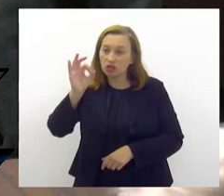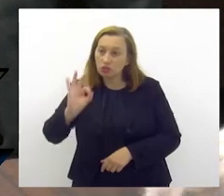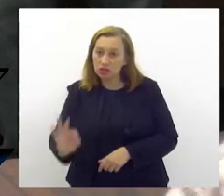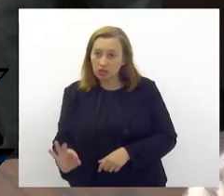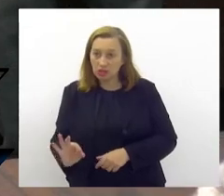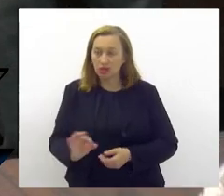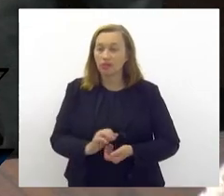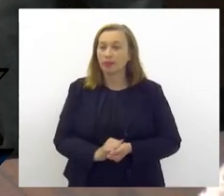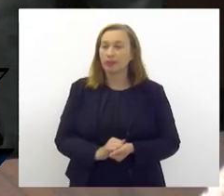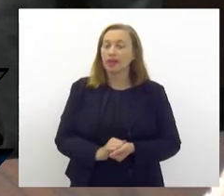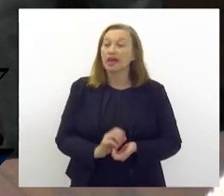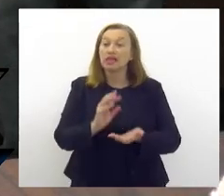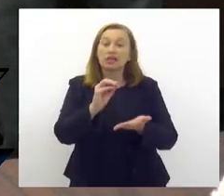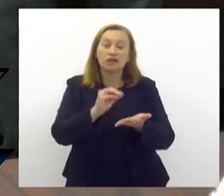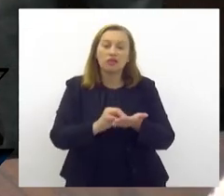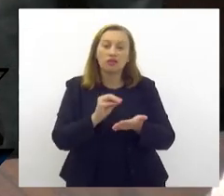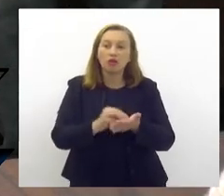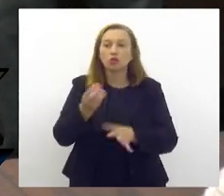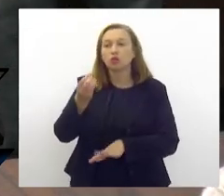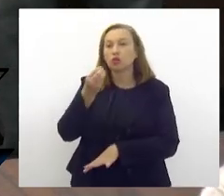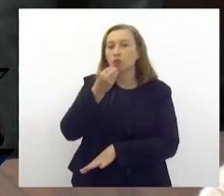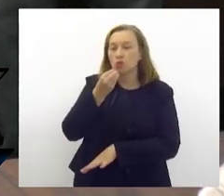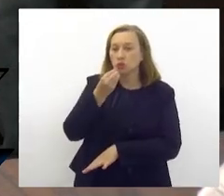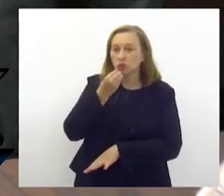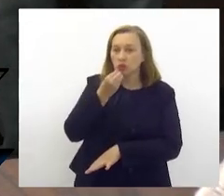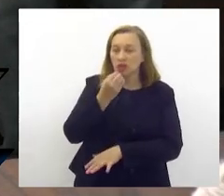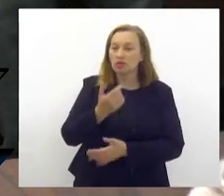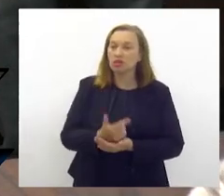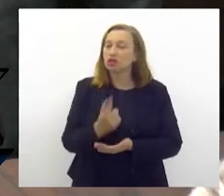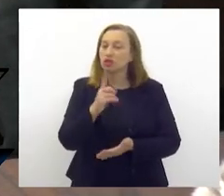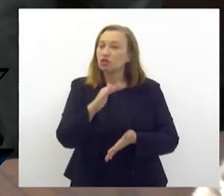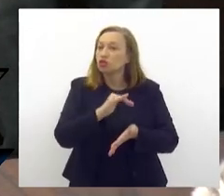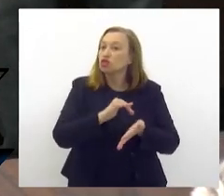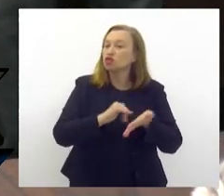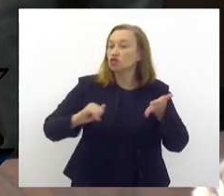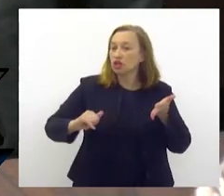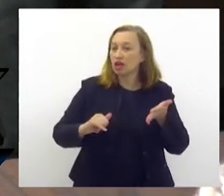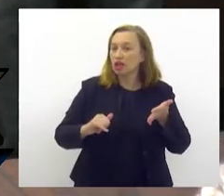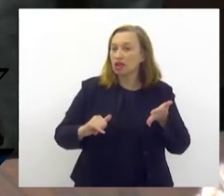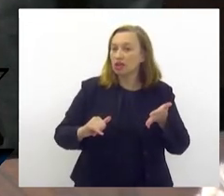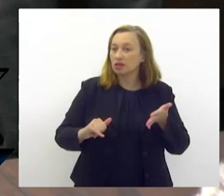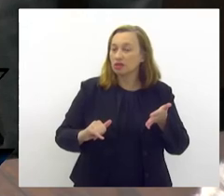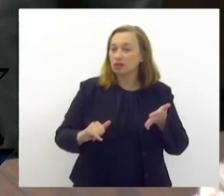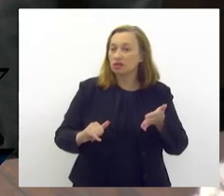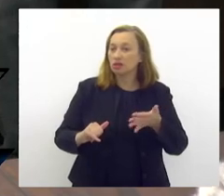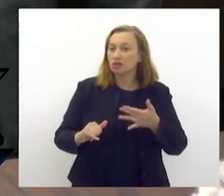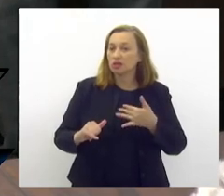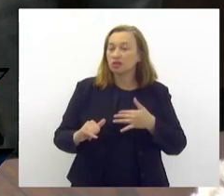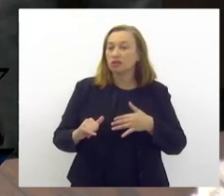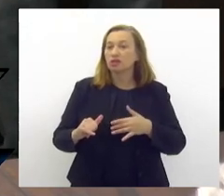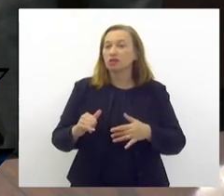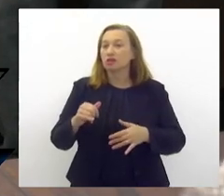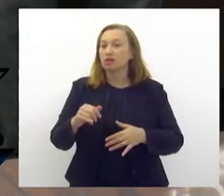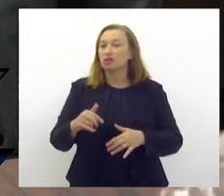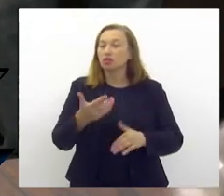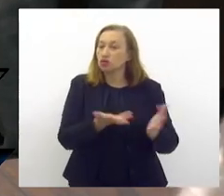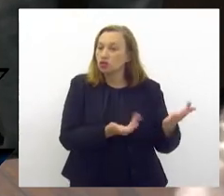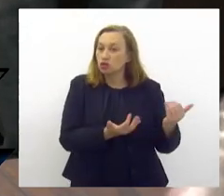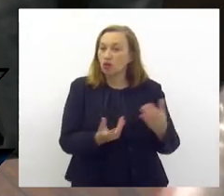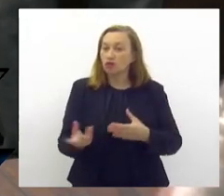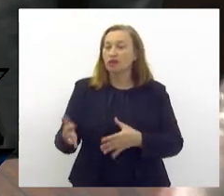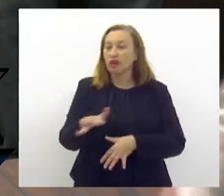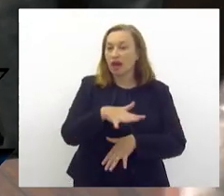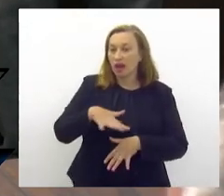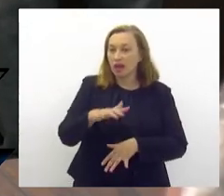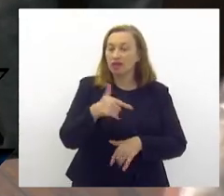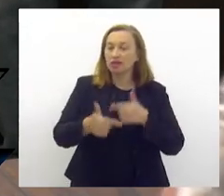26,6%. E essa falta de oportunidade não tiraria tantos talentos do mercado de trabalho. Então,